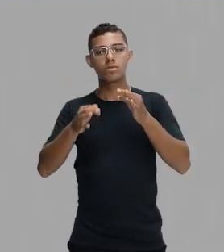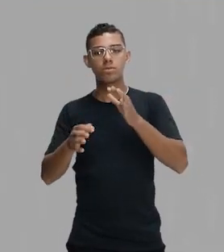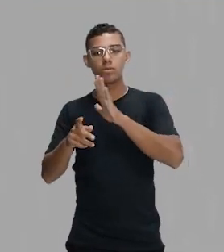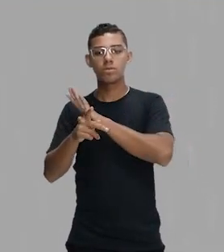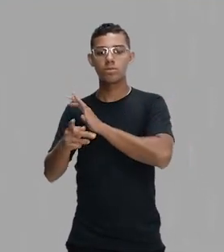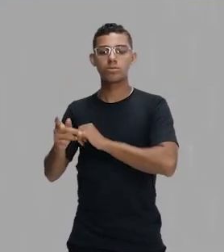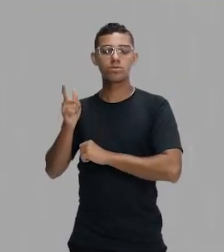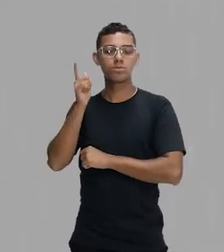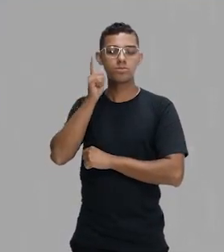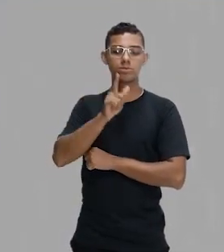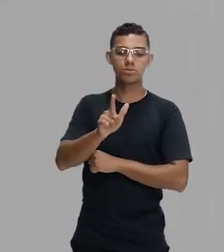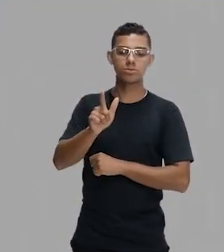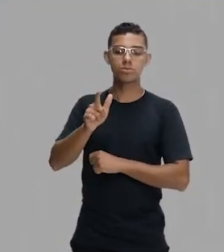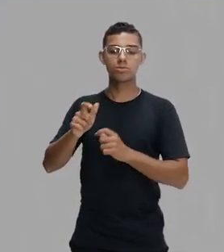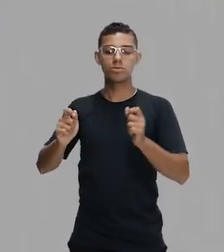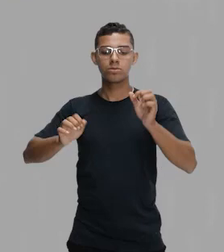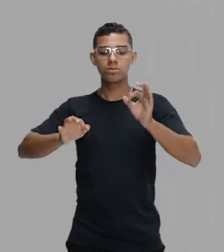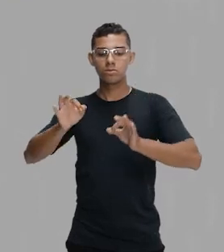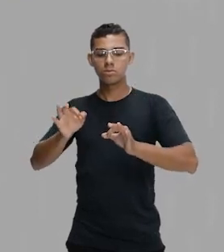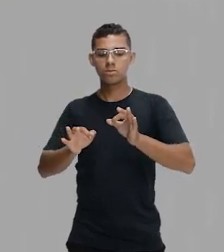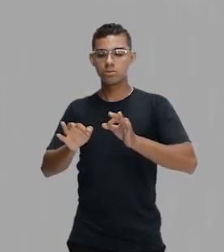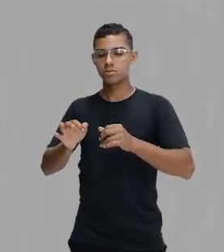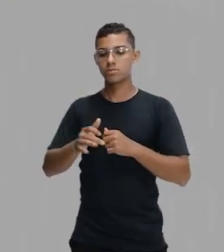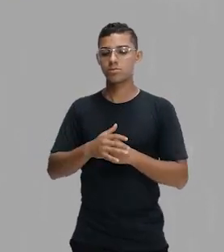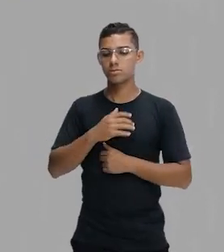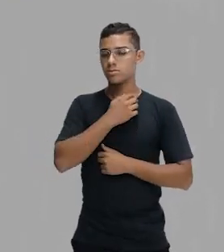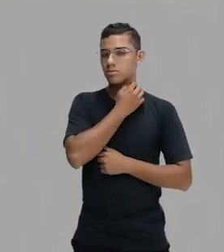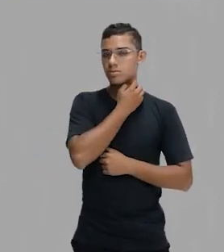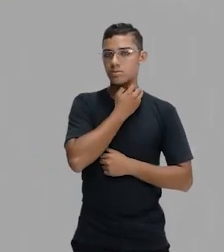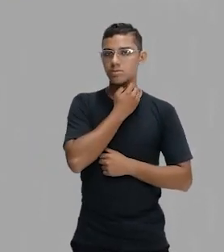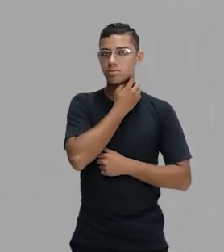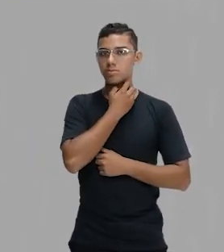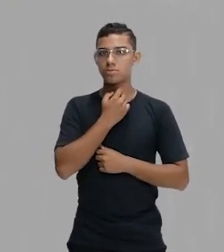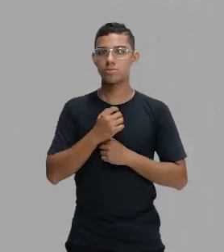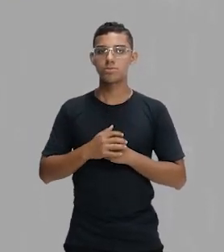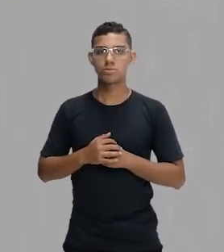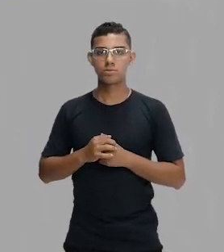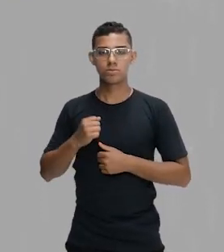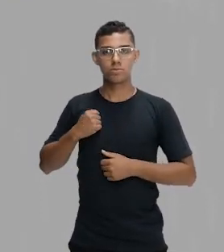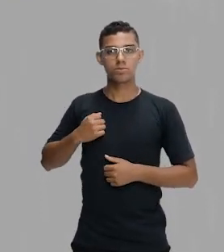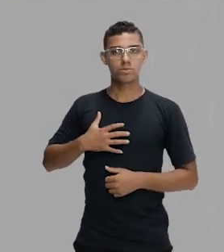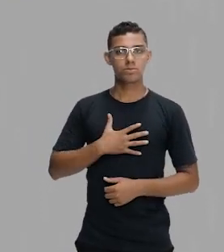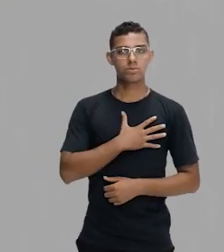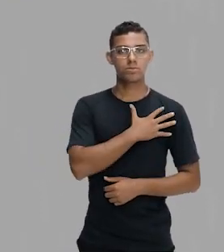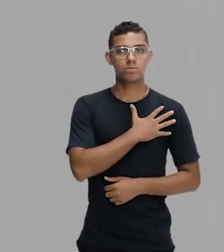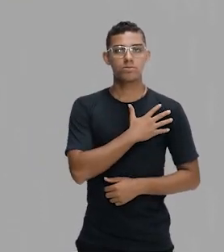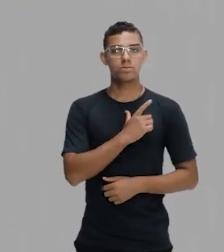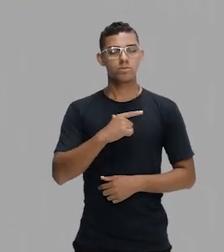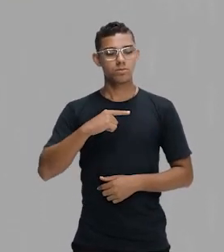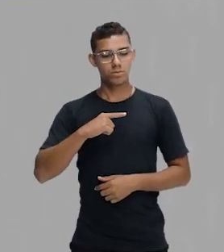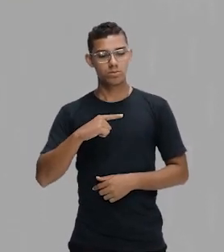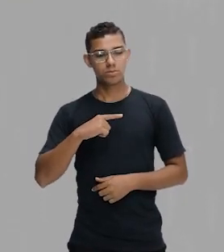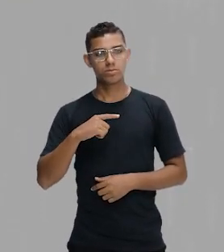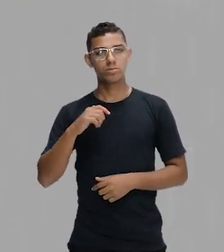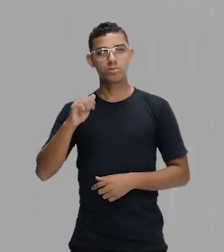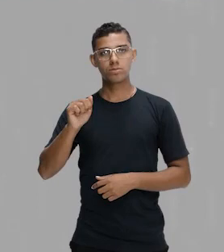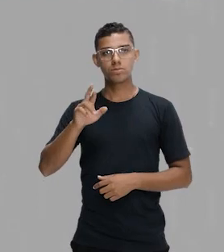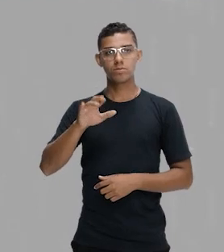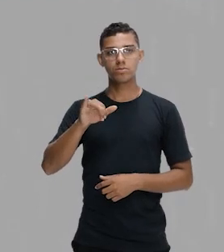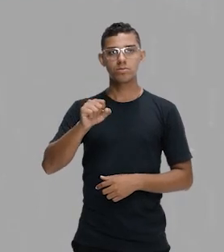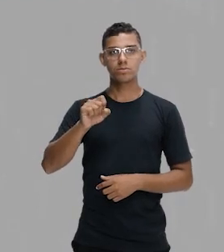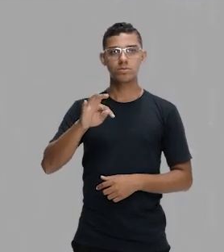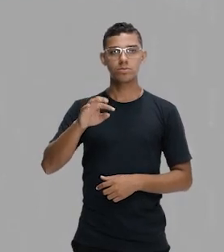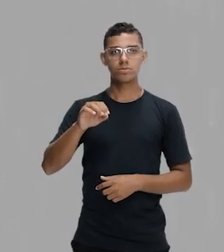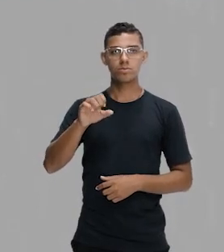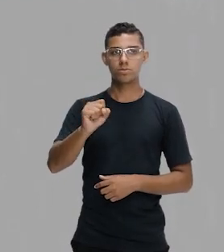manter essa mecânica, né? Então Aristóteles ele basicamente pega ali, basicamente o que o Pitágoras fez,